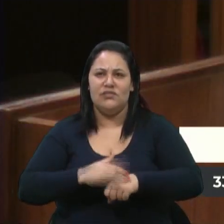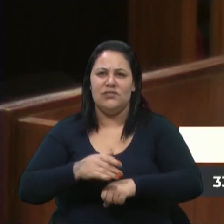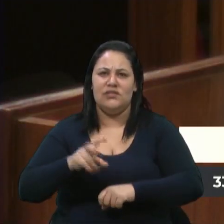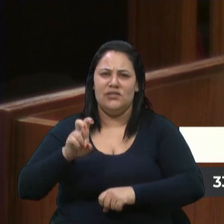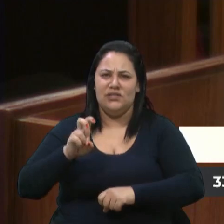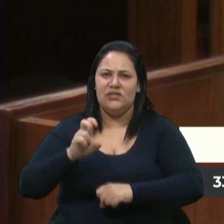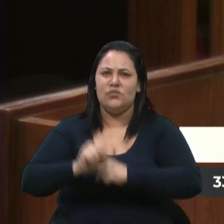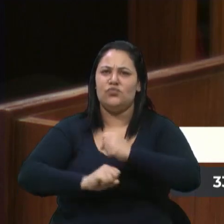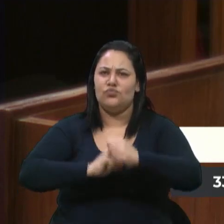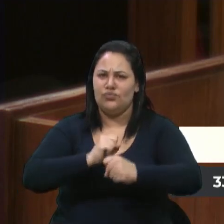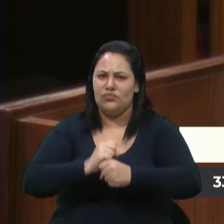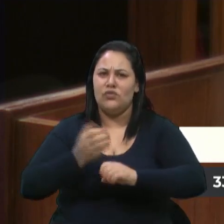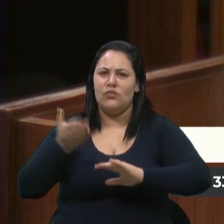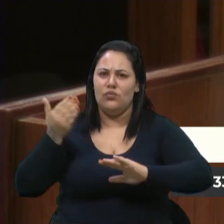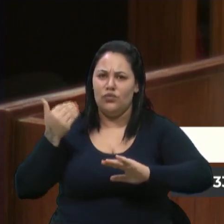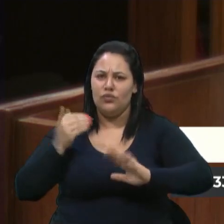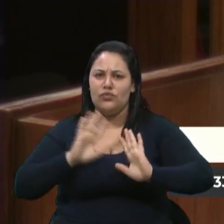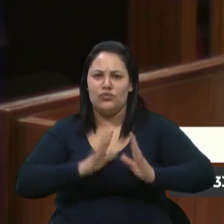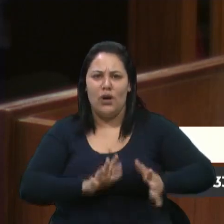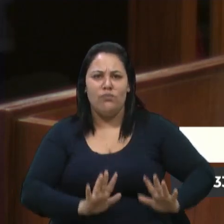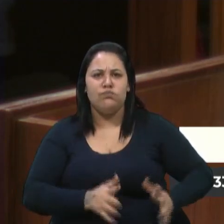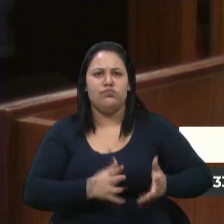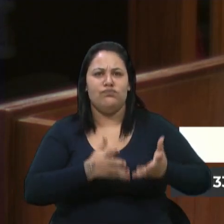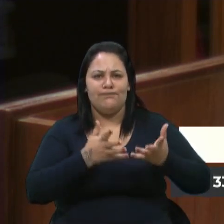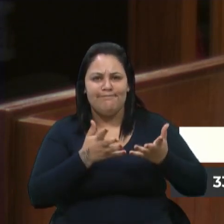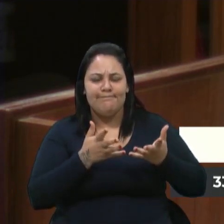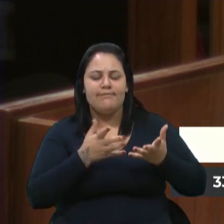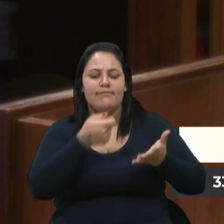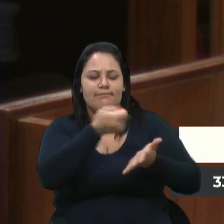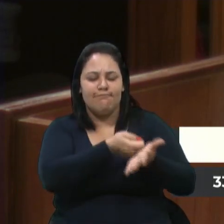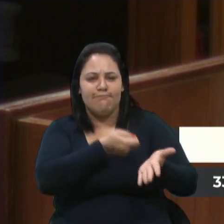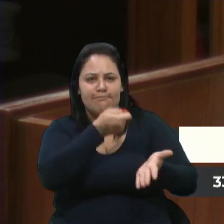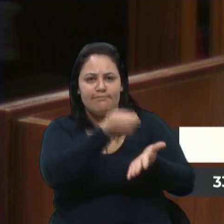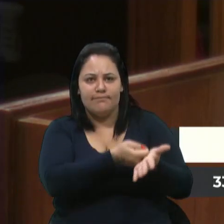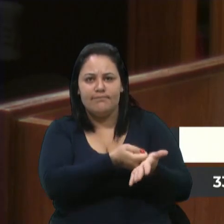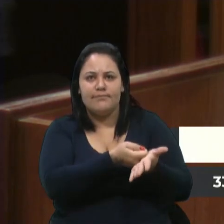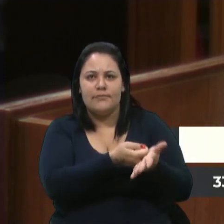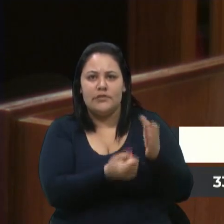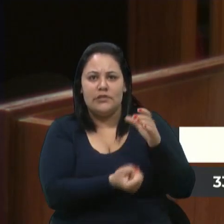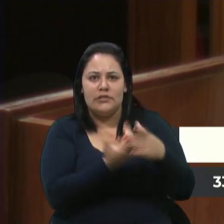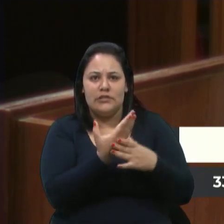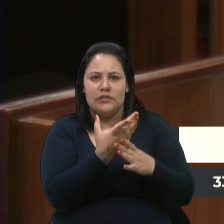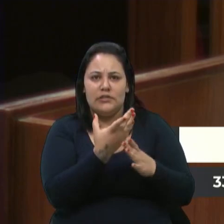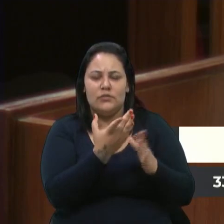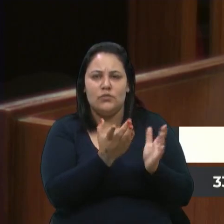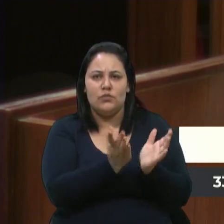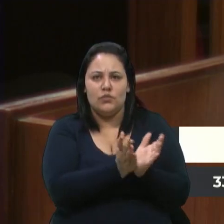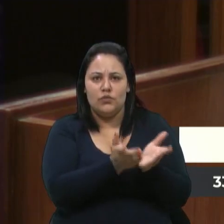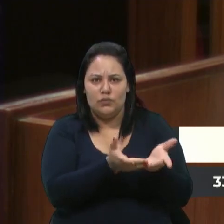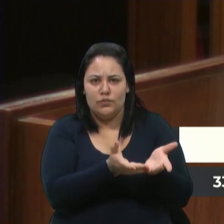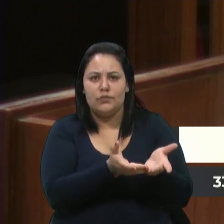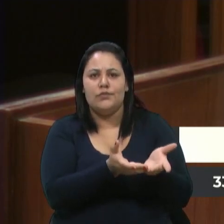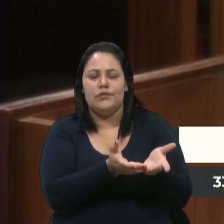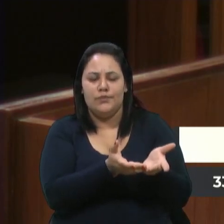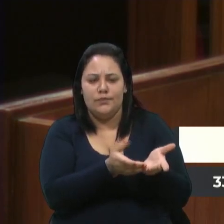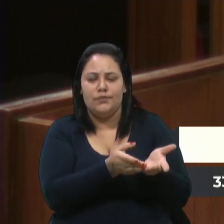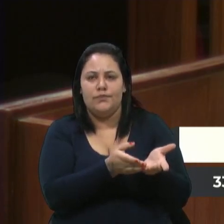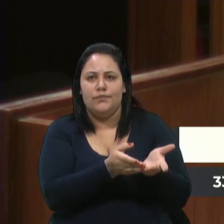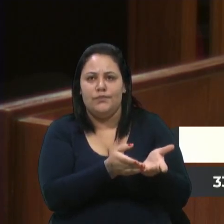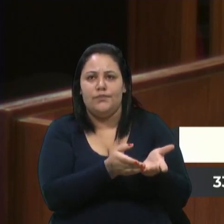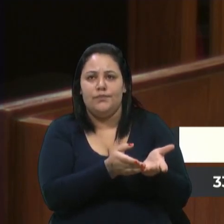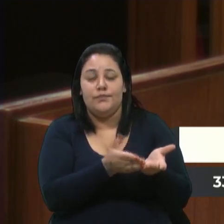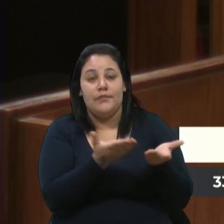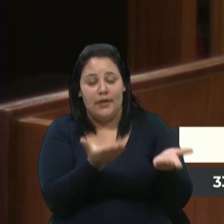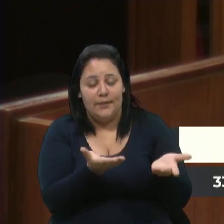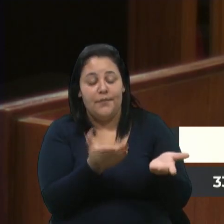nós estávamos fomentando a possibilidade da criação deste comitê, né, Teri? Então, assim, isso é